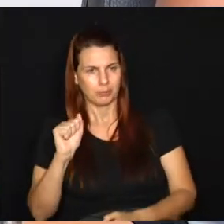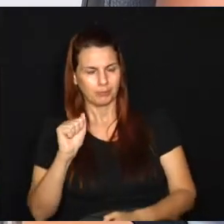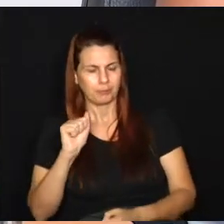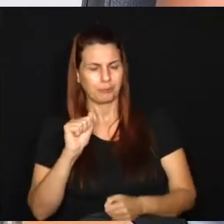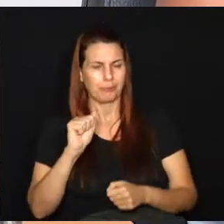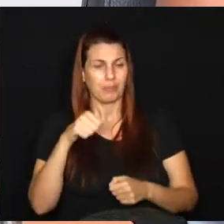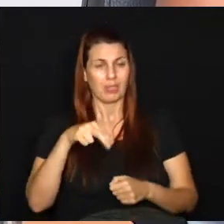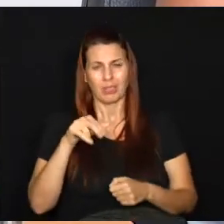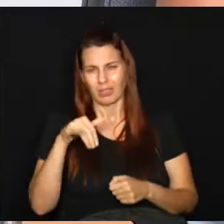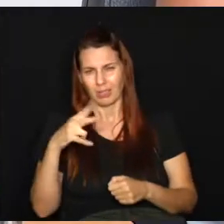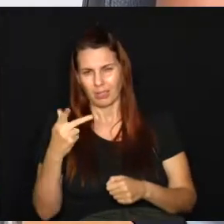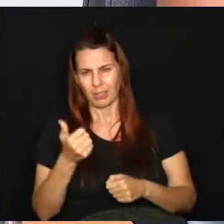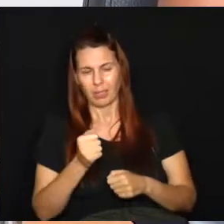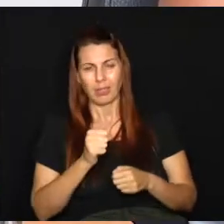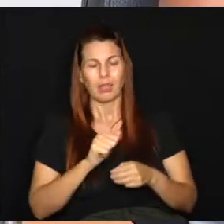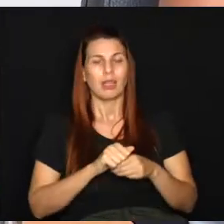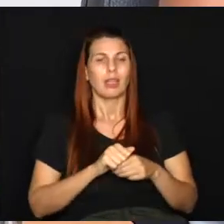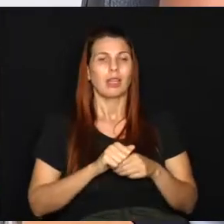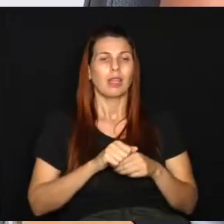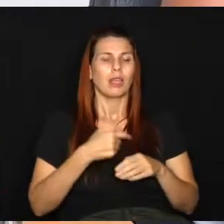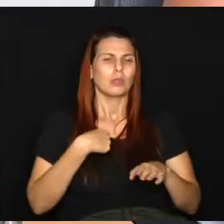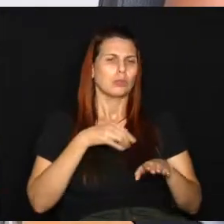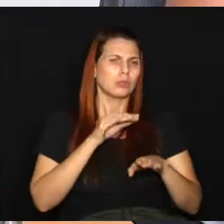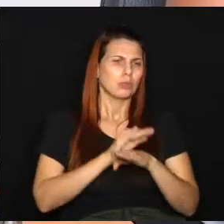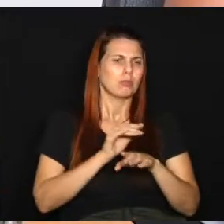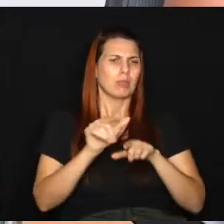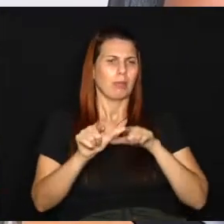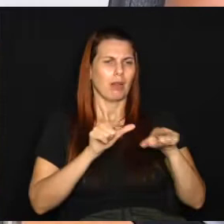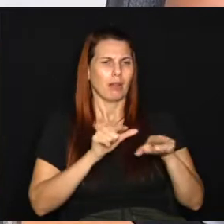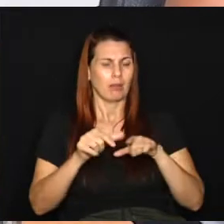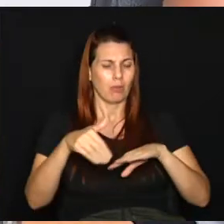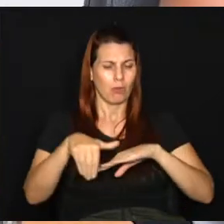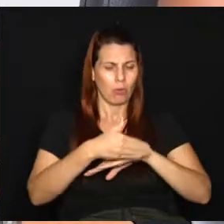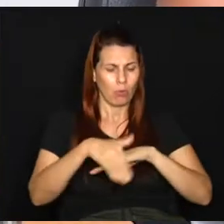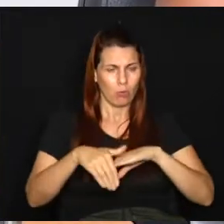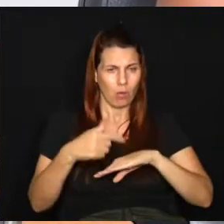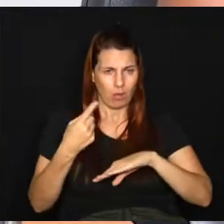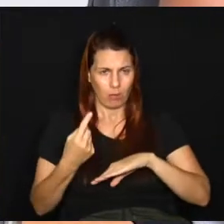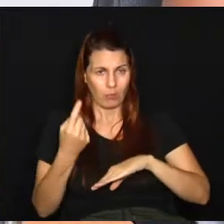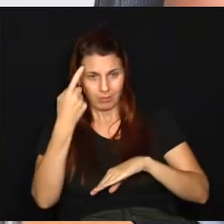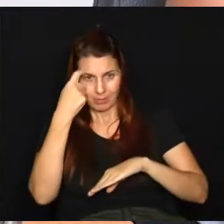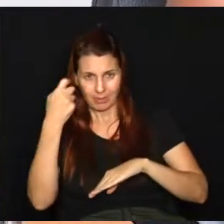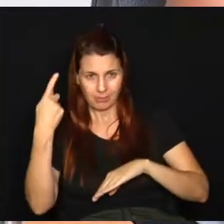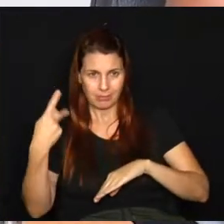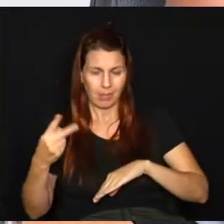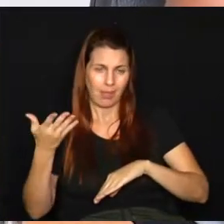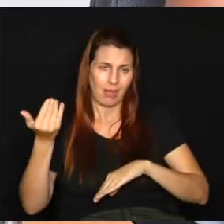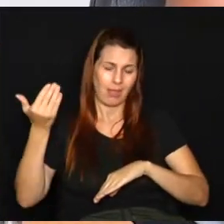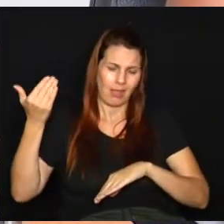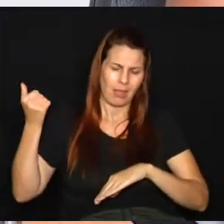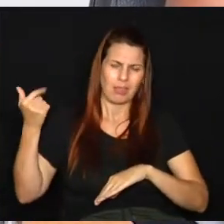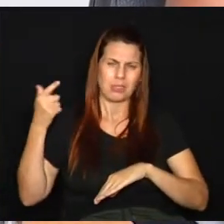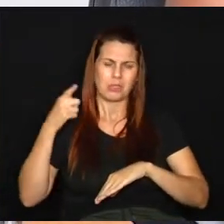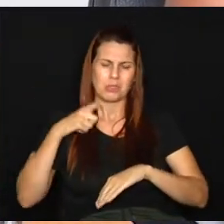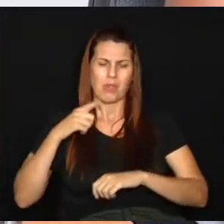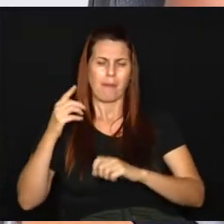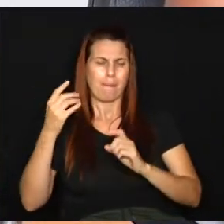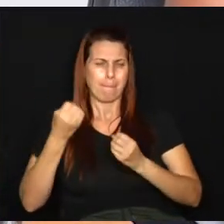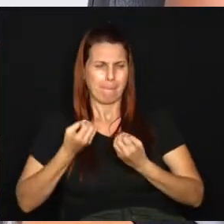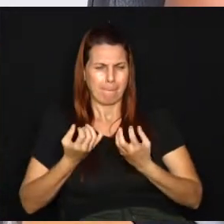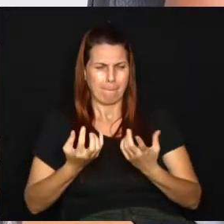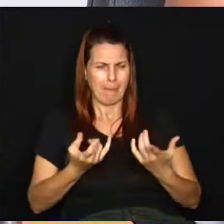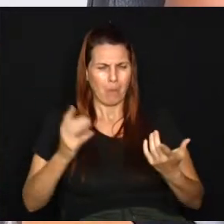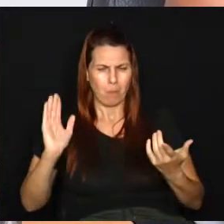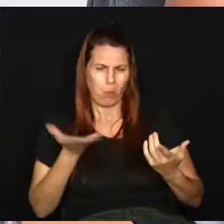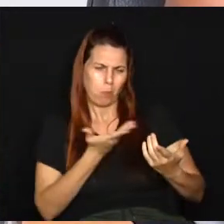com a gente desde o começo. A ideia de abrir a Rua 1 foi dela. Na época, a gente abriu com facão, com enxada. 1